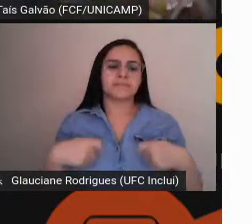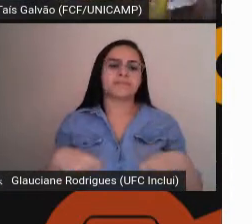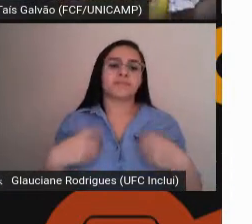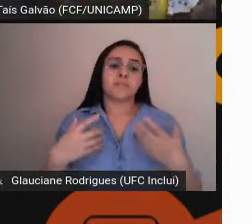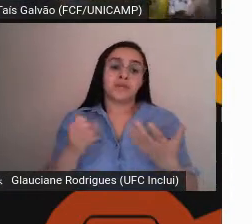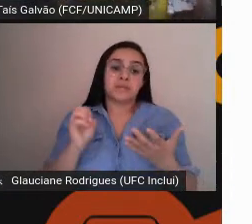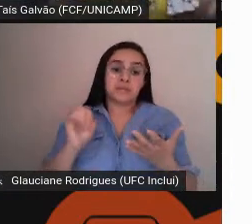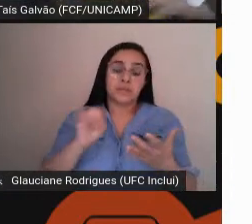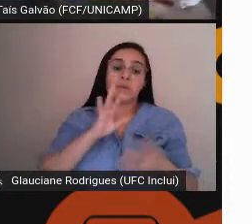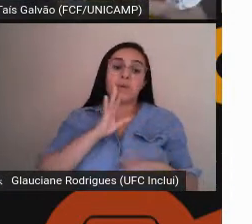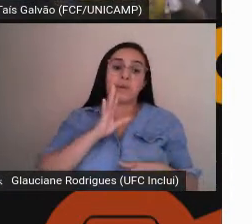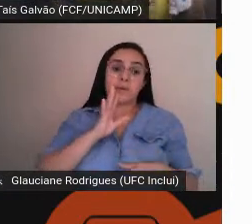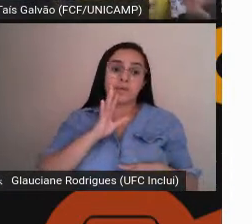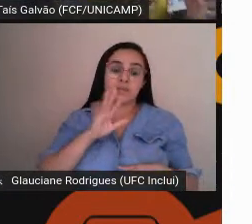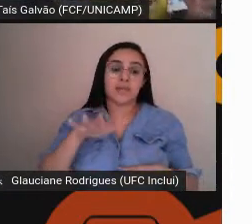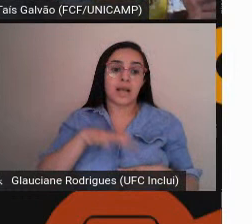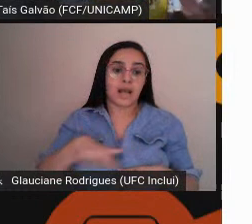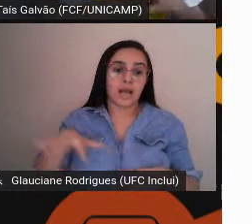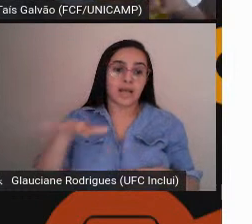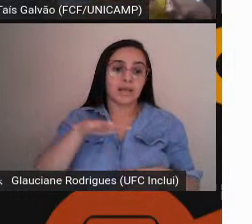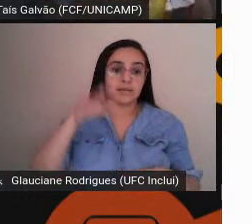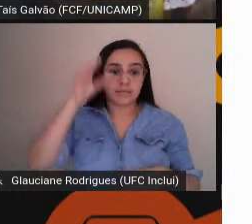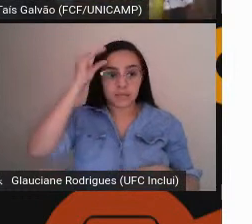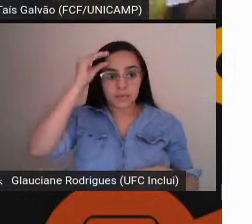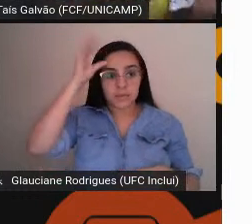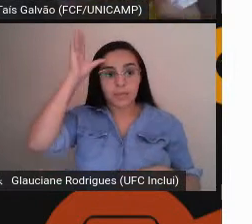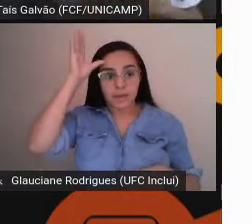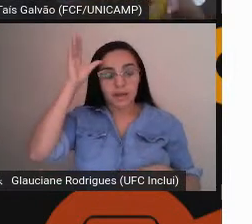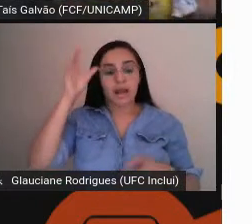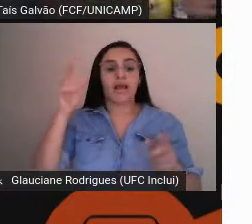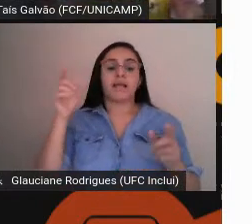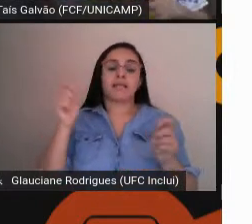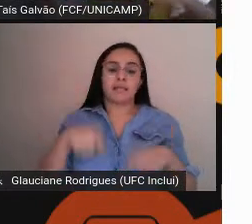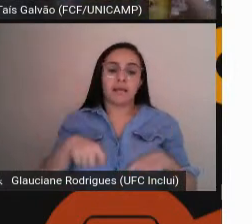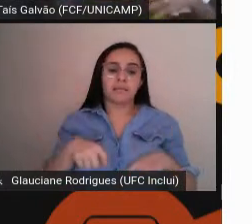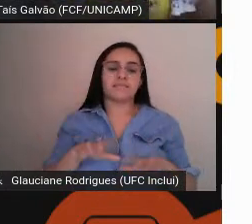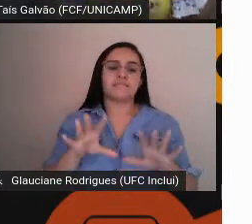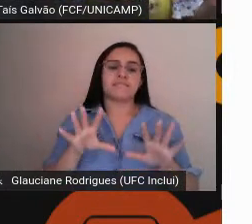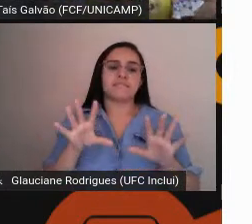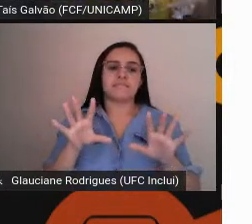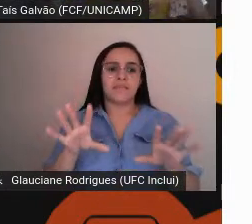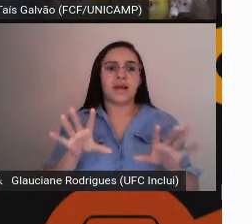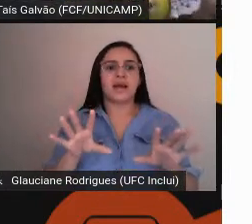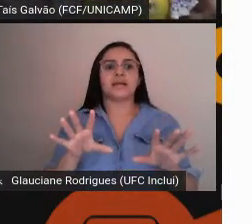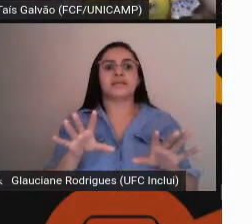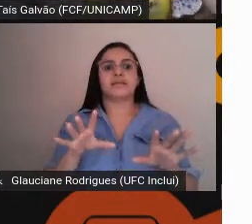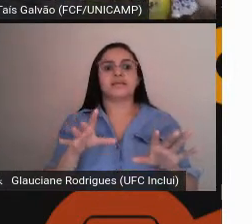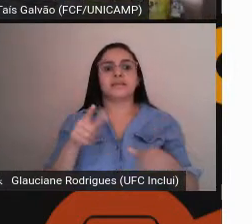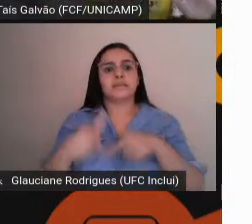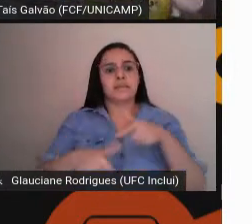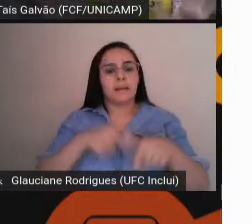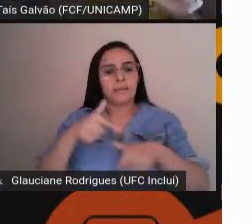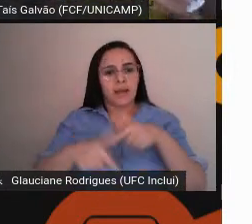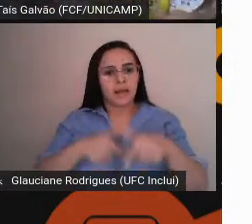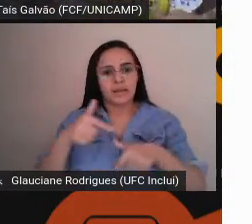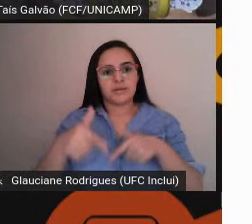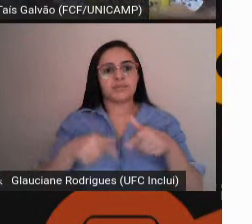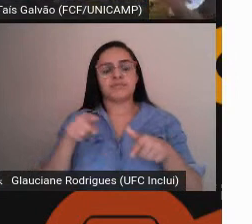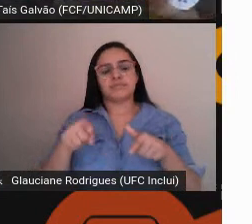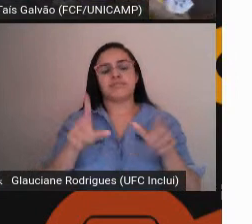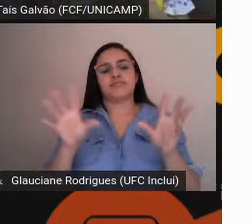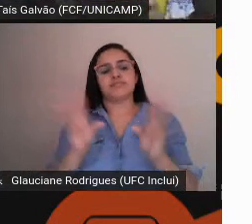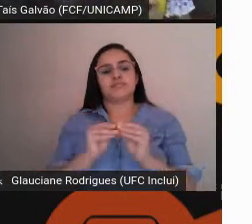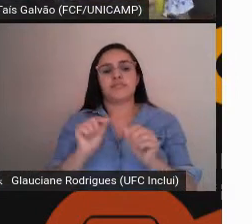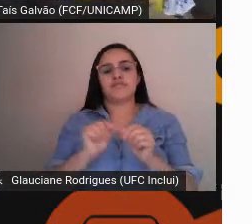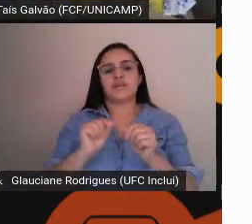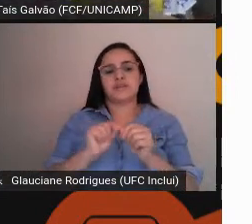área e que também tem o tempo todo livre para isso. Aí se faz uma maratona, um trabalho de fôlego, e se consegue terminar a revisão,